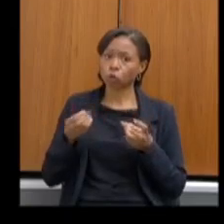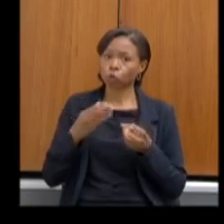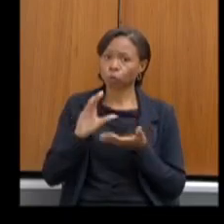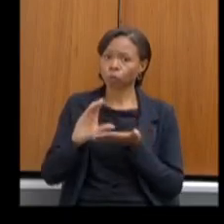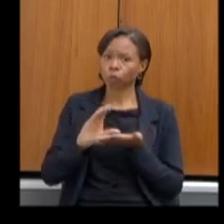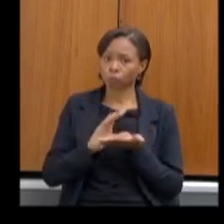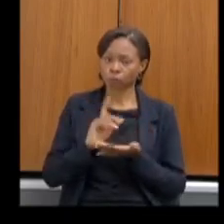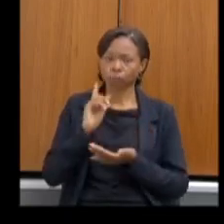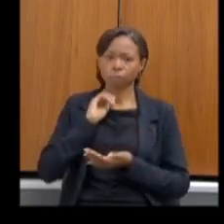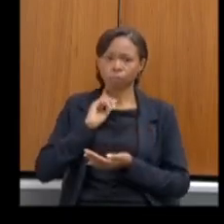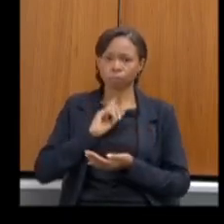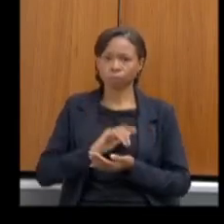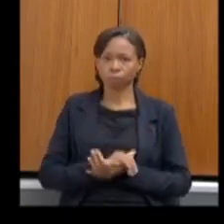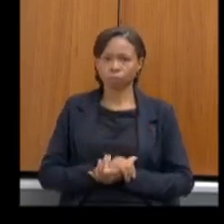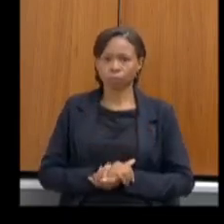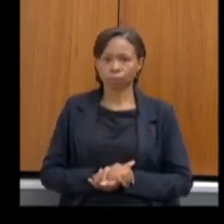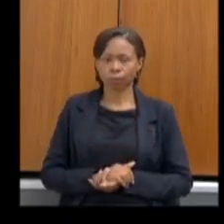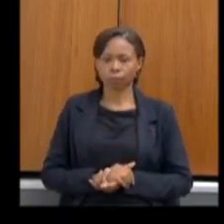Minas Gerais